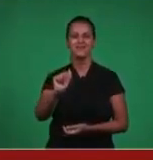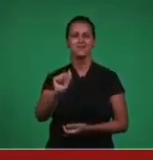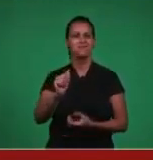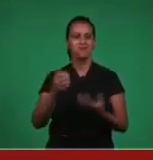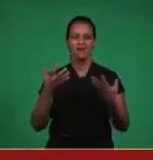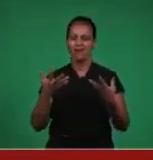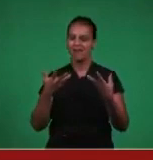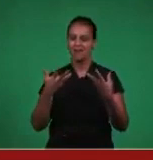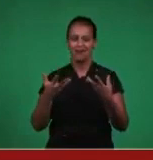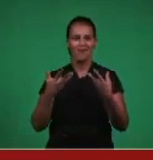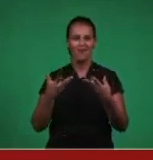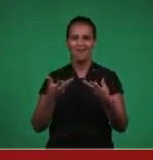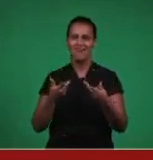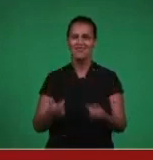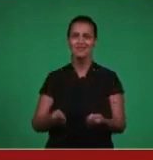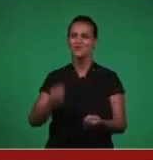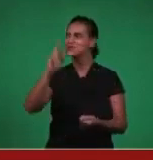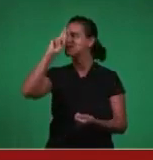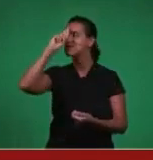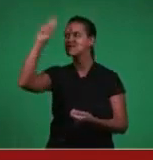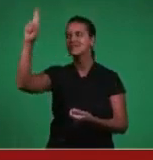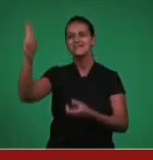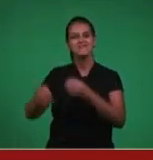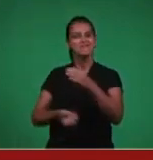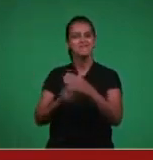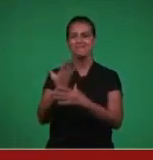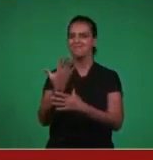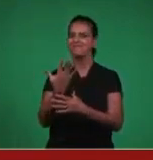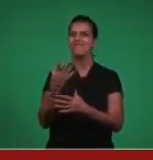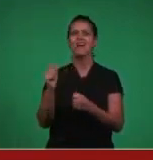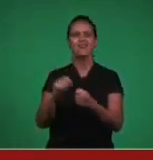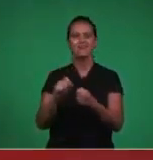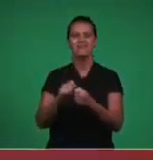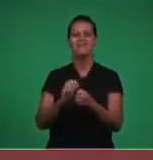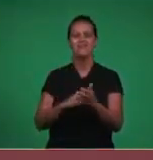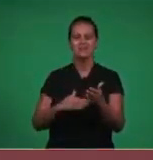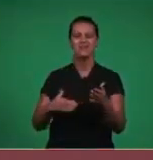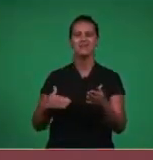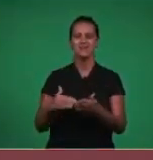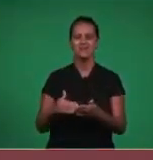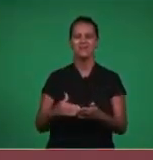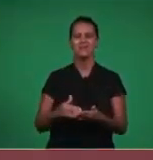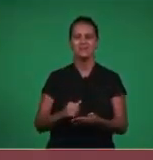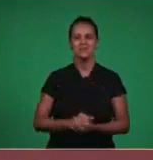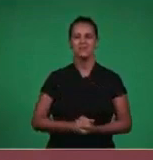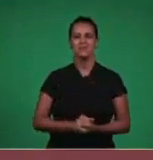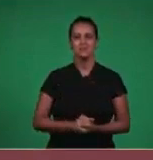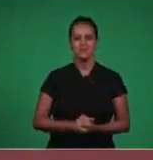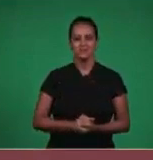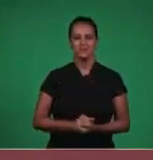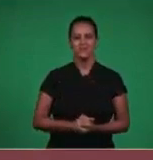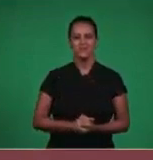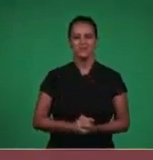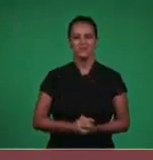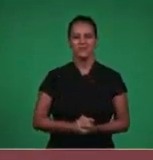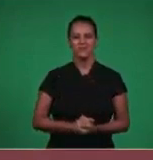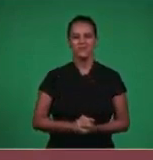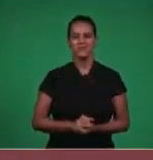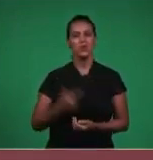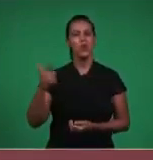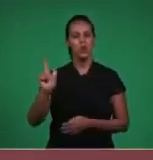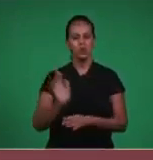criou, que Ele fez todas as coisas, né? Pode cortar esse vídeo, se puder mostrar rapidamente o